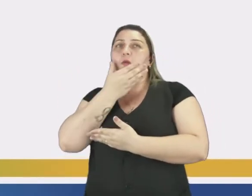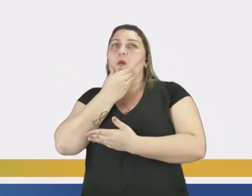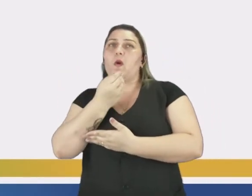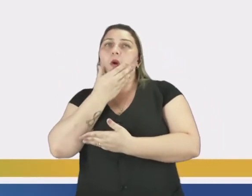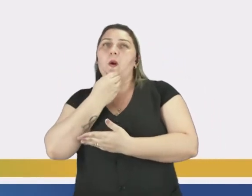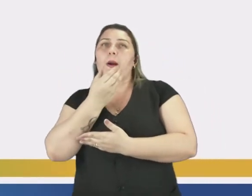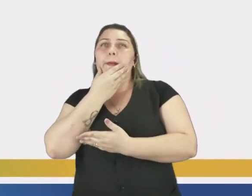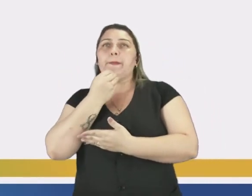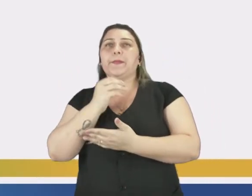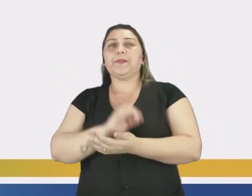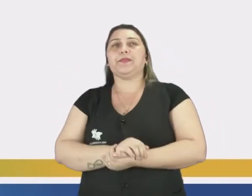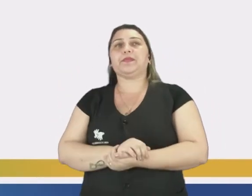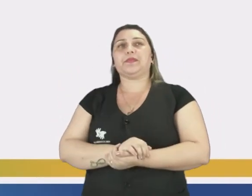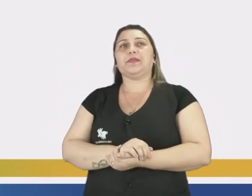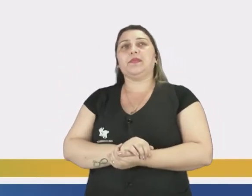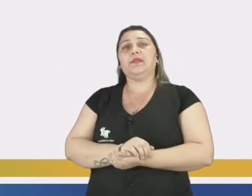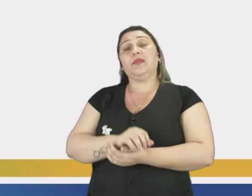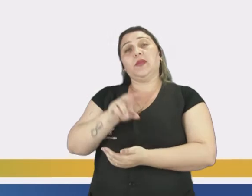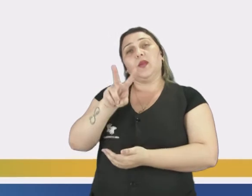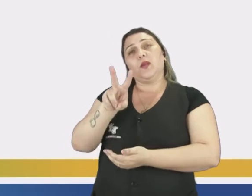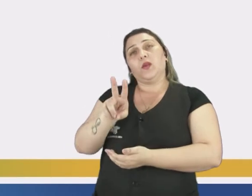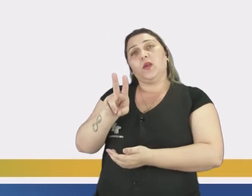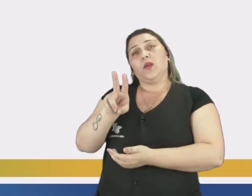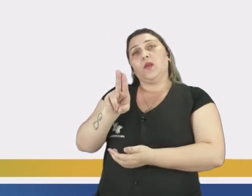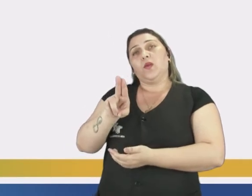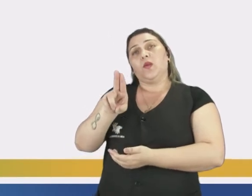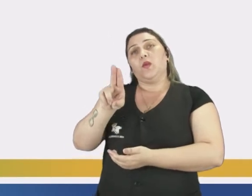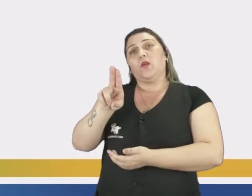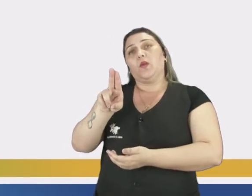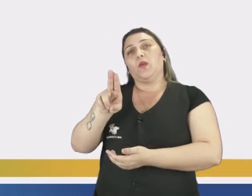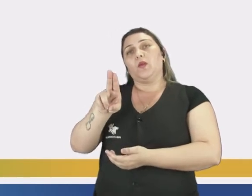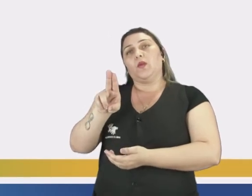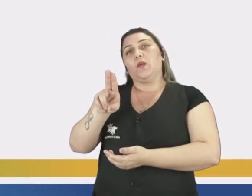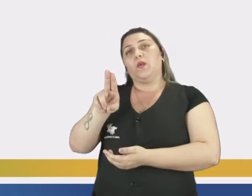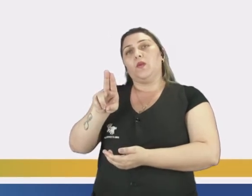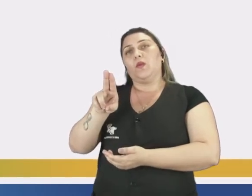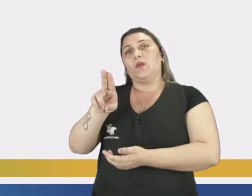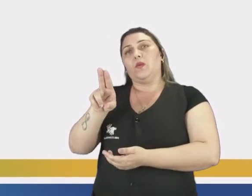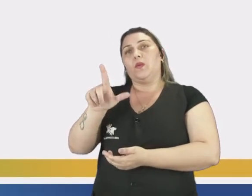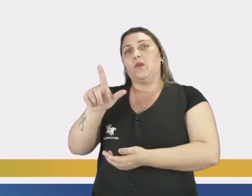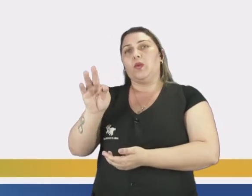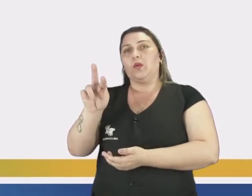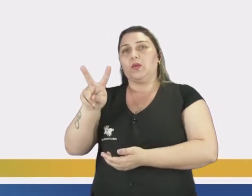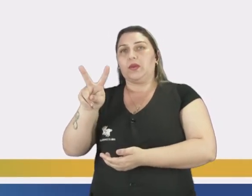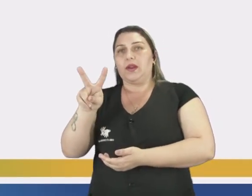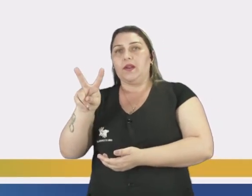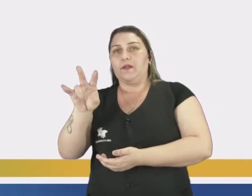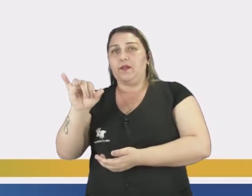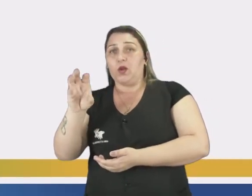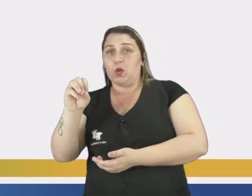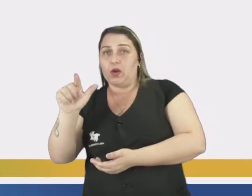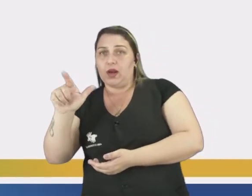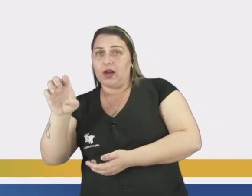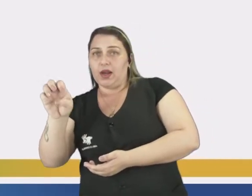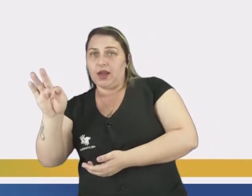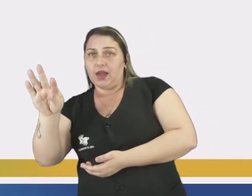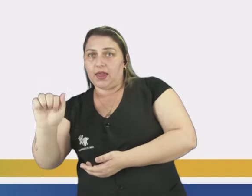vai do ultravioleta aqui para até o infravermelho, a gente consegue abarcar todas as frequências aí.